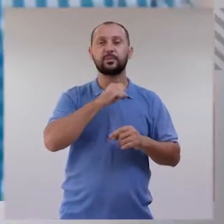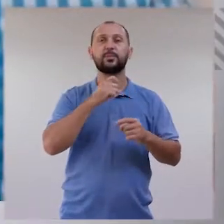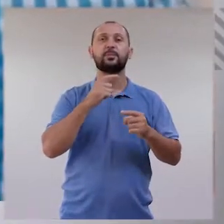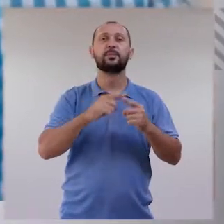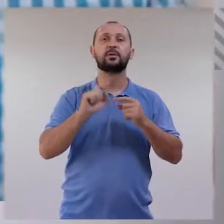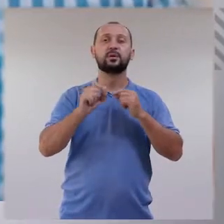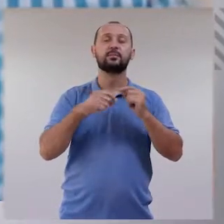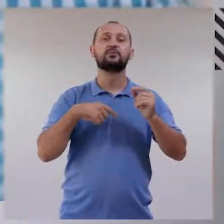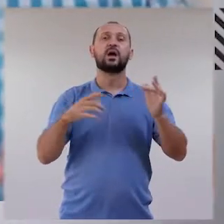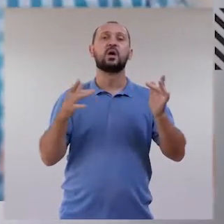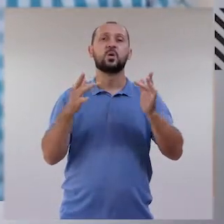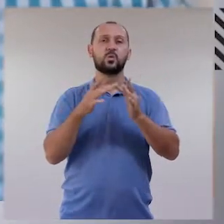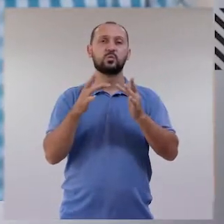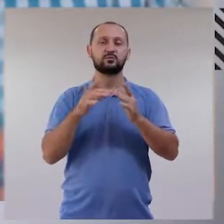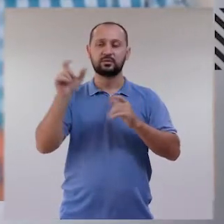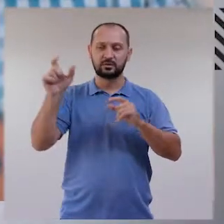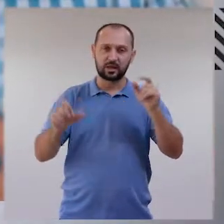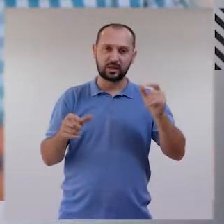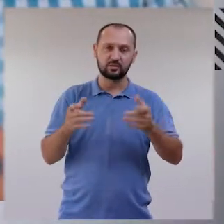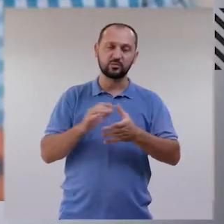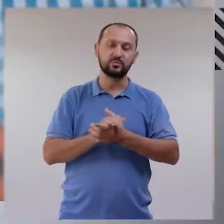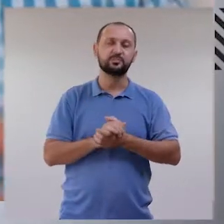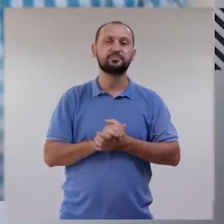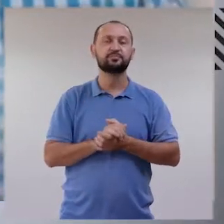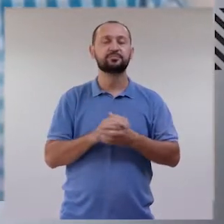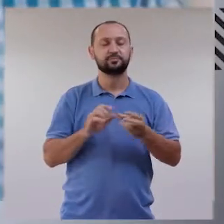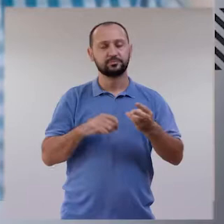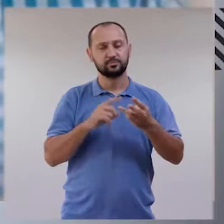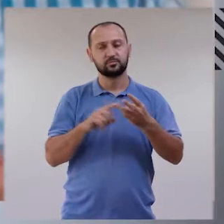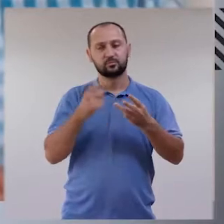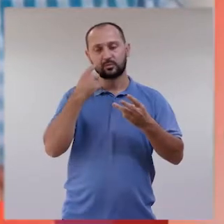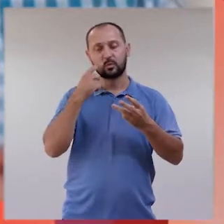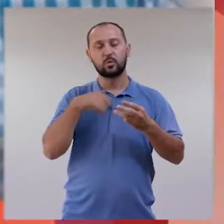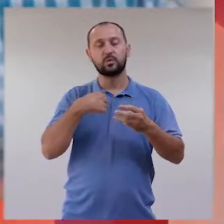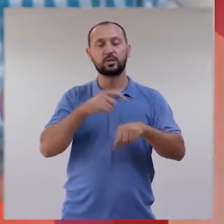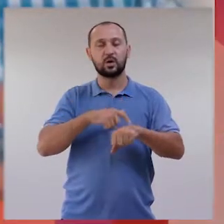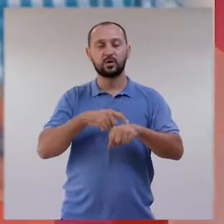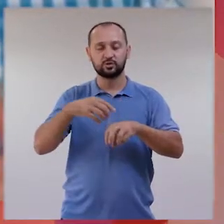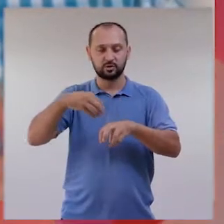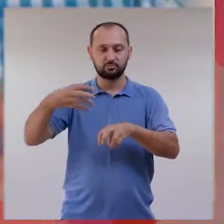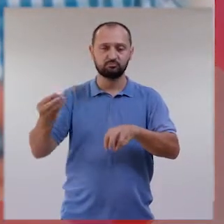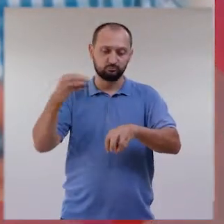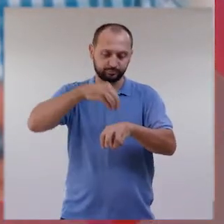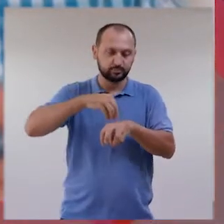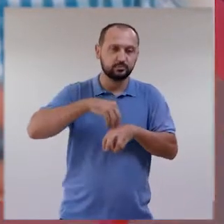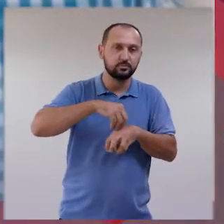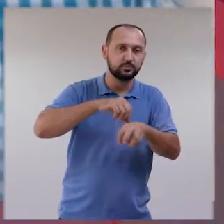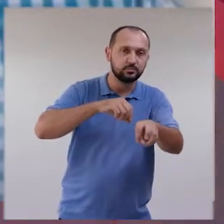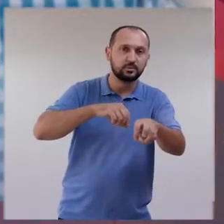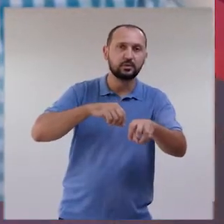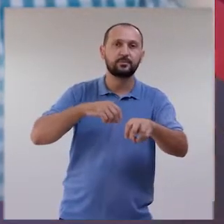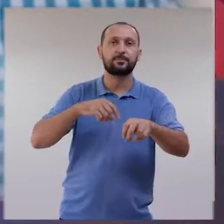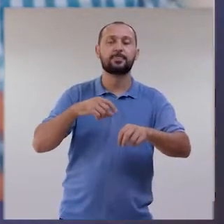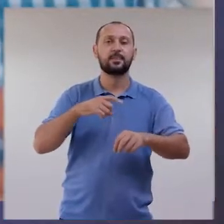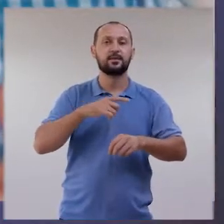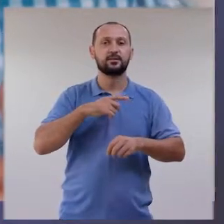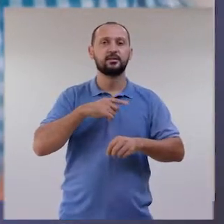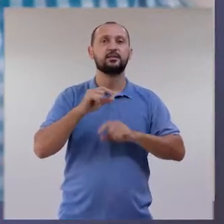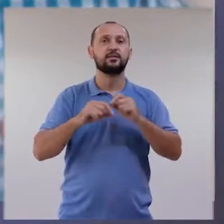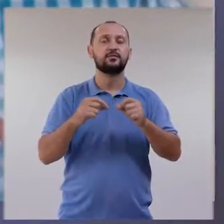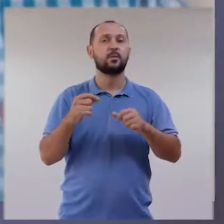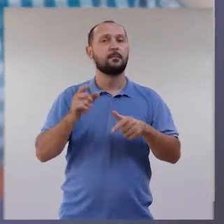pela questão de você não ficar em contato com as pessoas, né? A questão do transporte, né, dos órgãos, também a gente